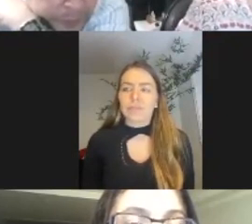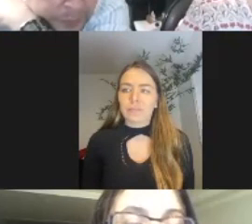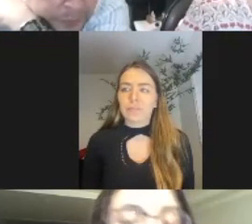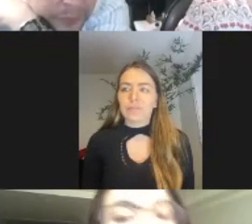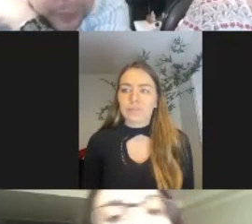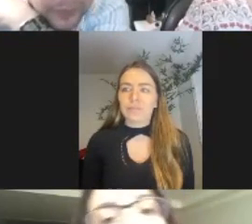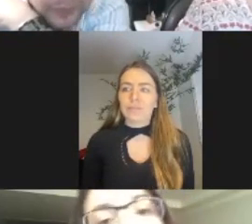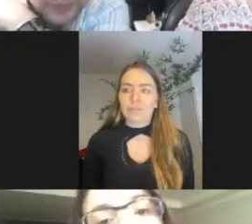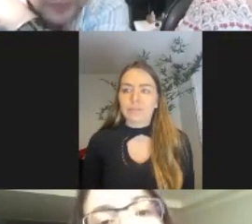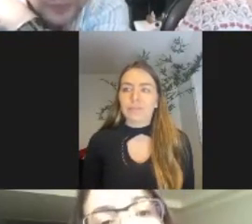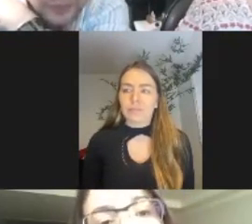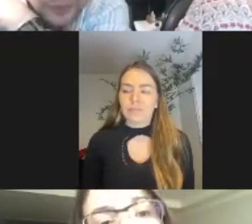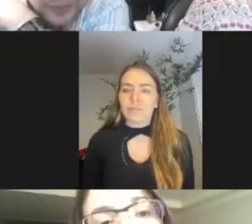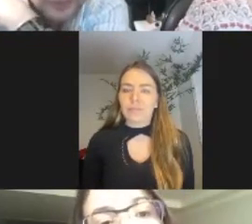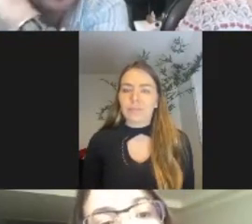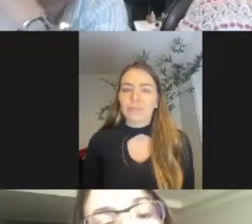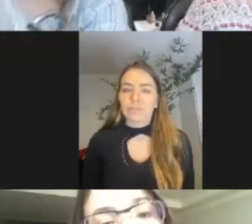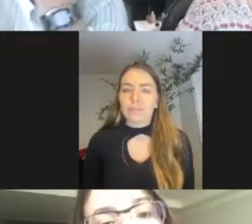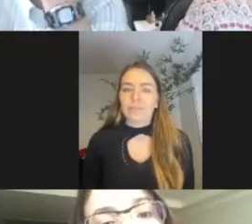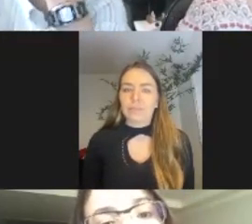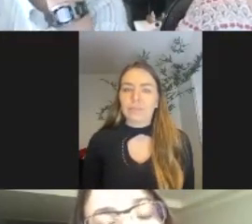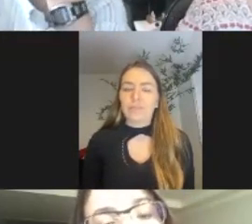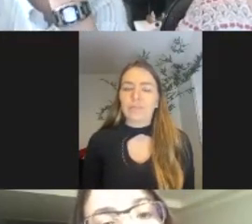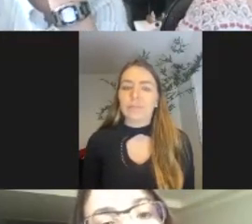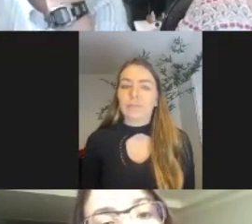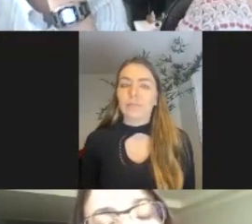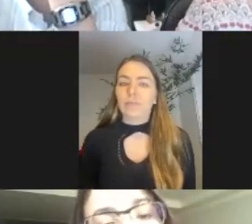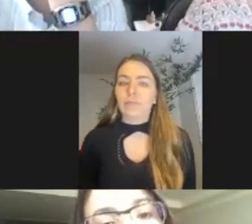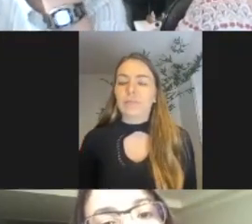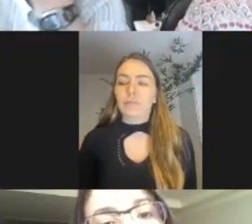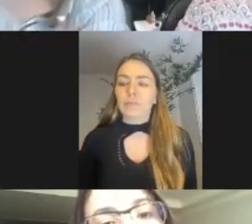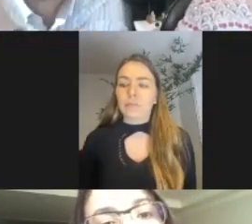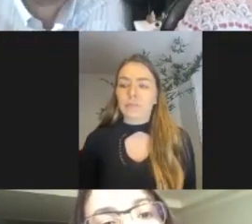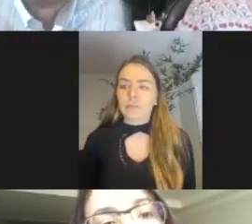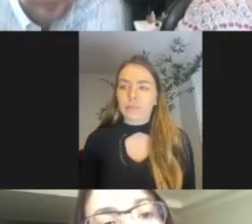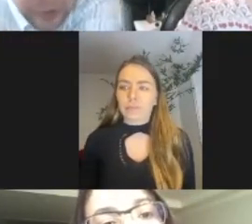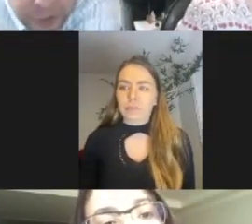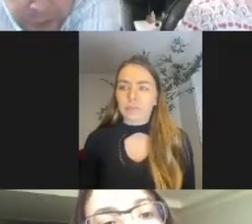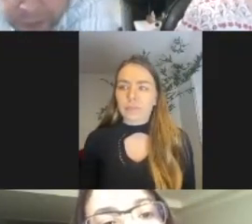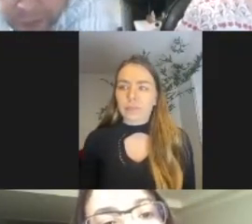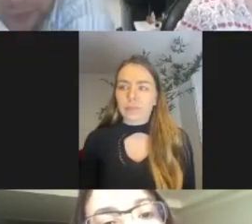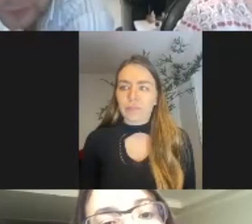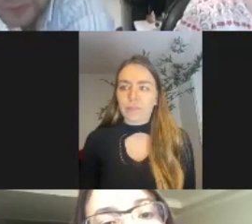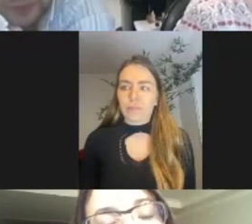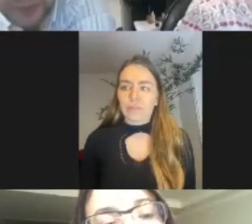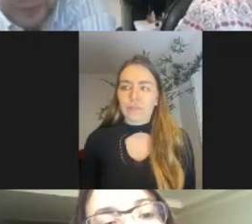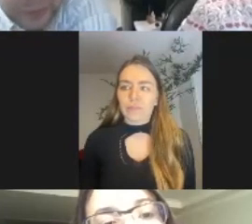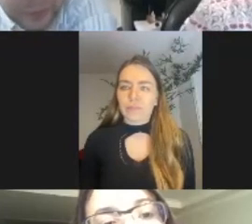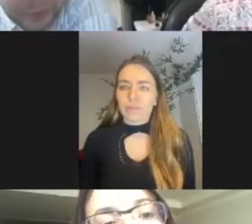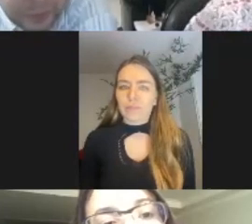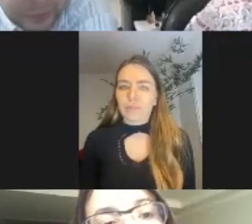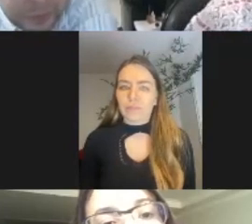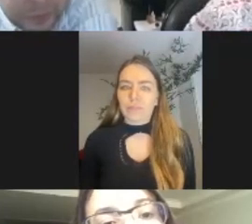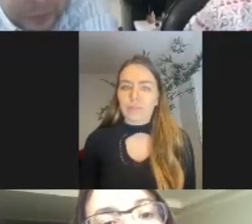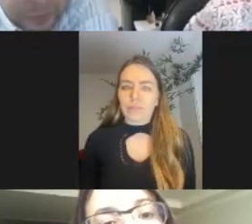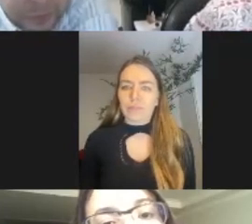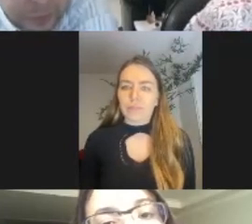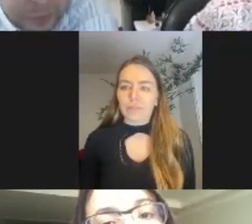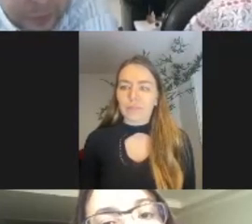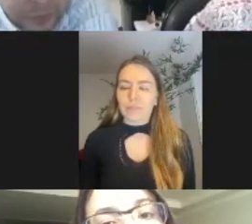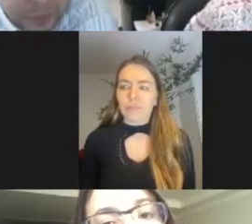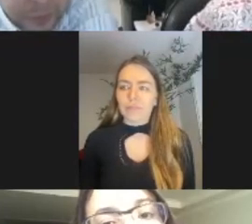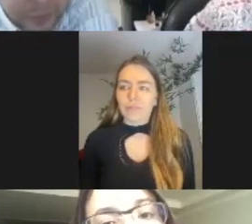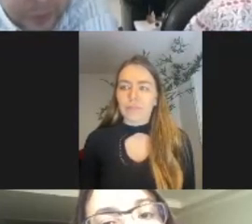a mais. Funciona super bem. E uma coisa que é, gente, fundamental é que você precisa